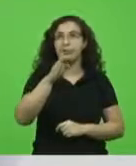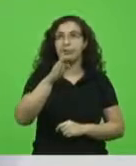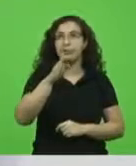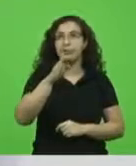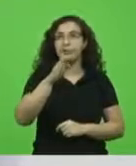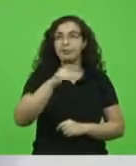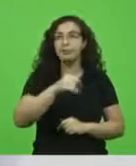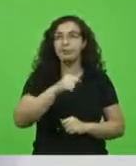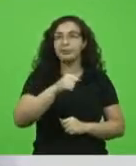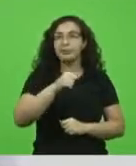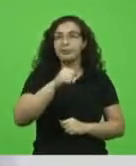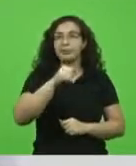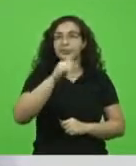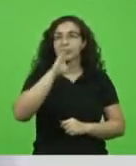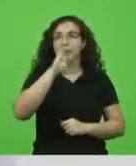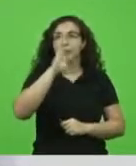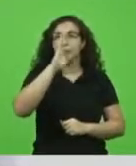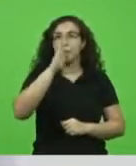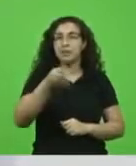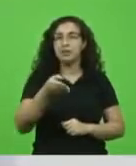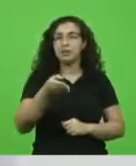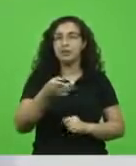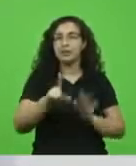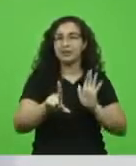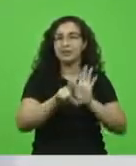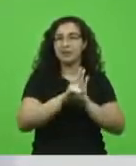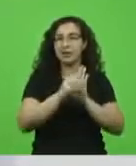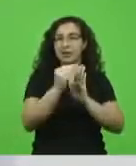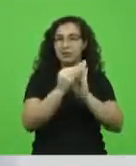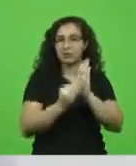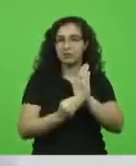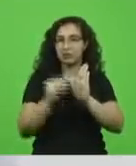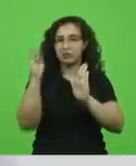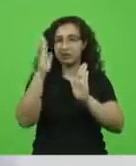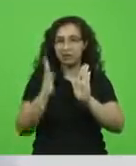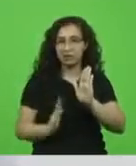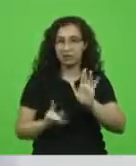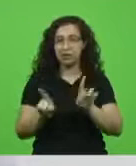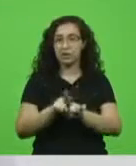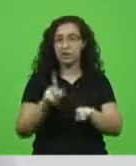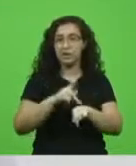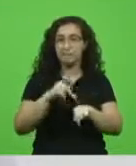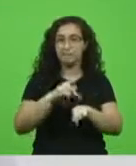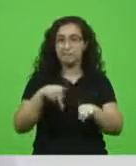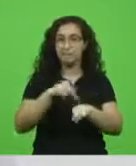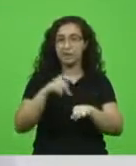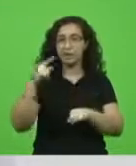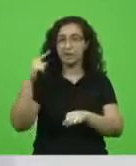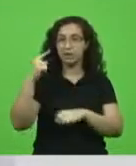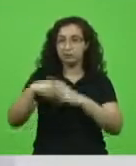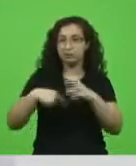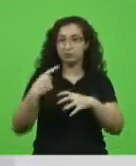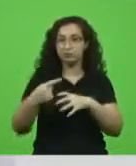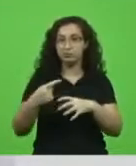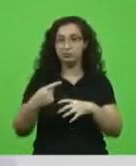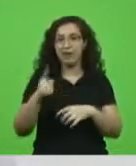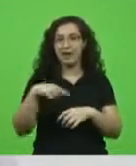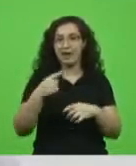na prática que os principais marcos legais nacionais e internacionais vigentes foram